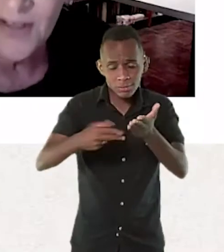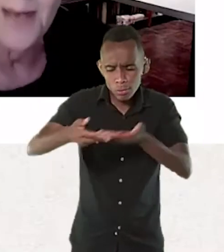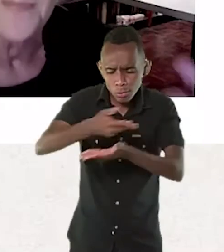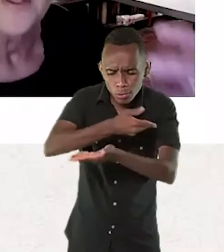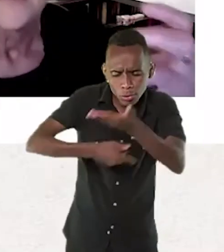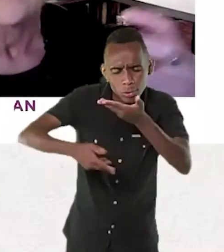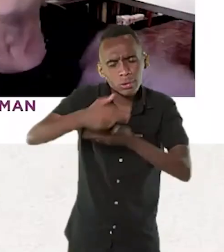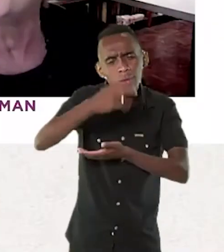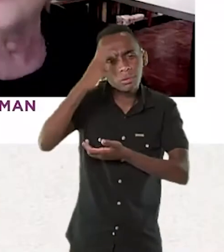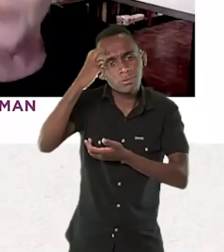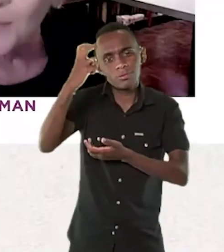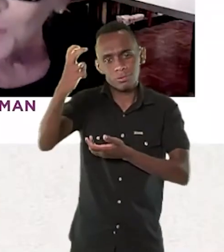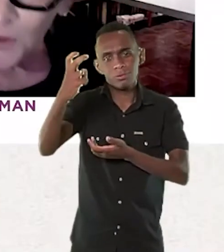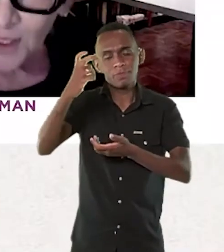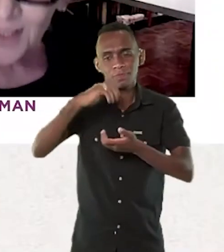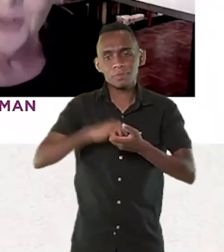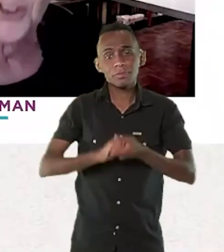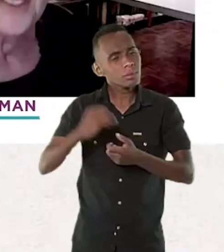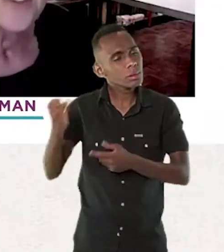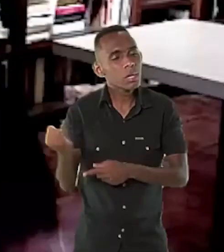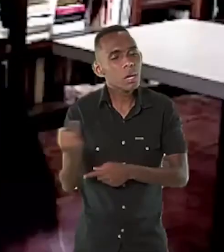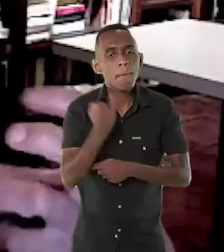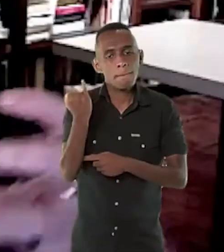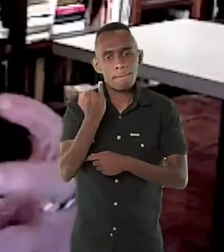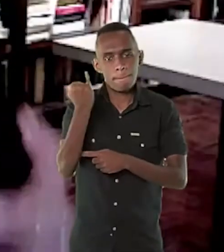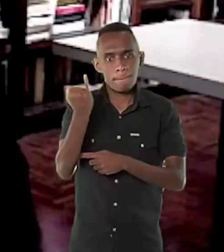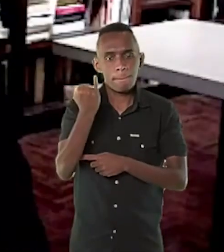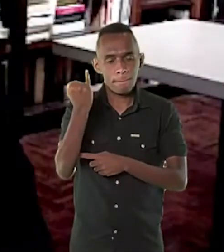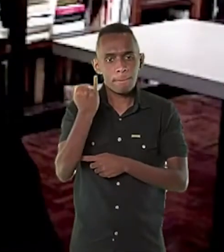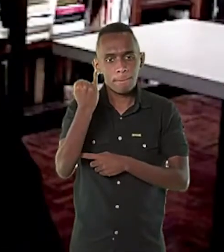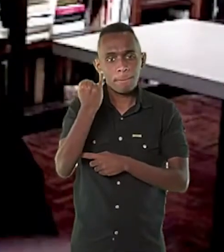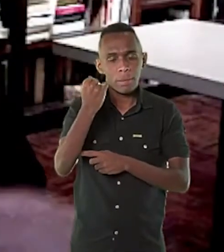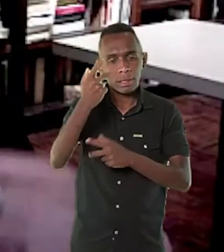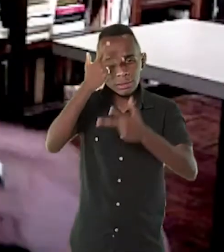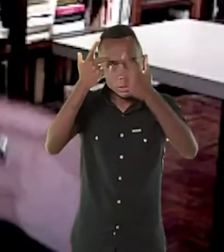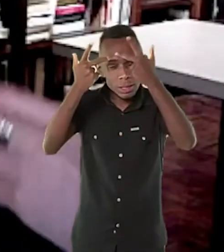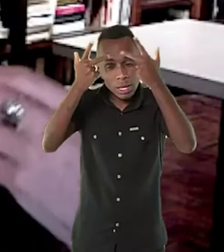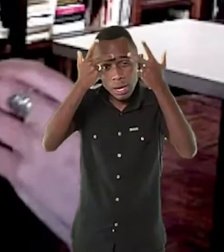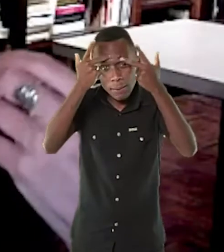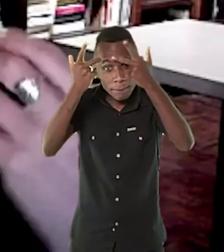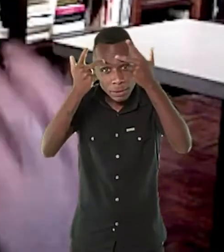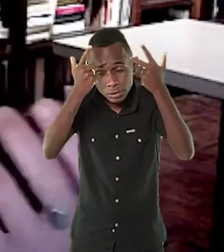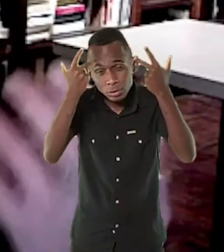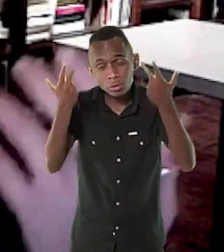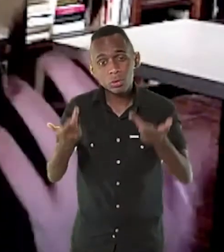enésima potência. É muito importante as pessoas